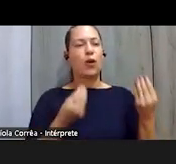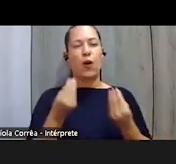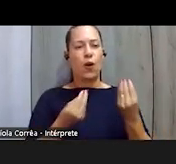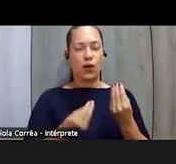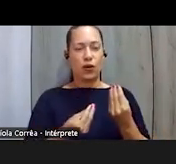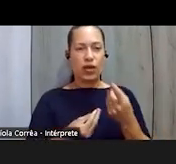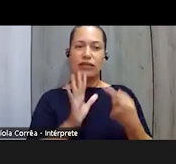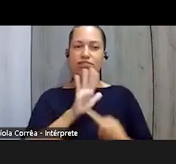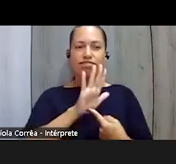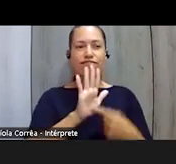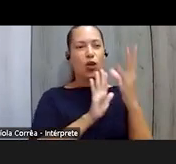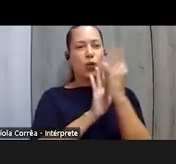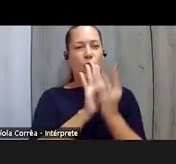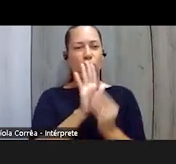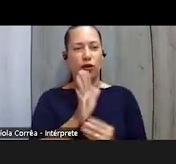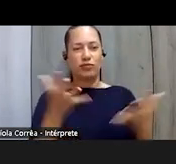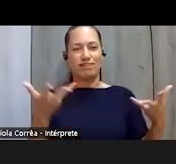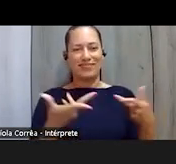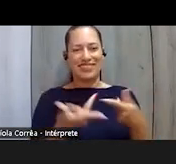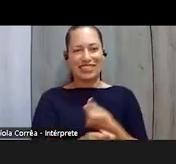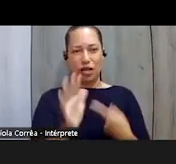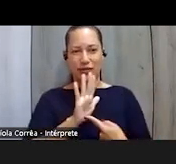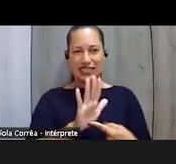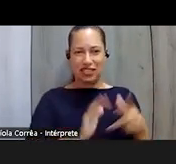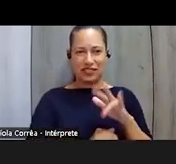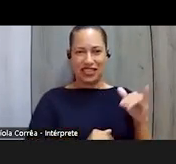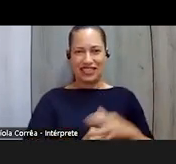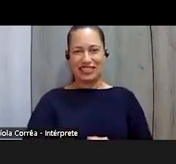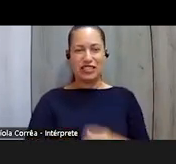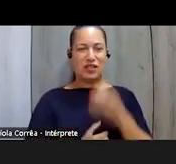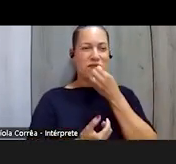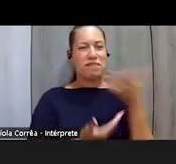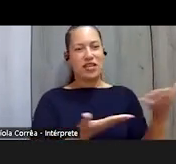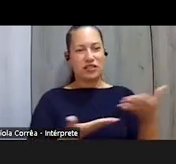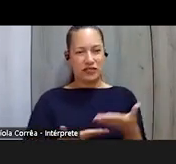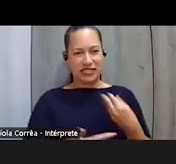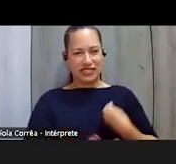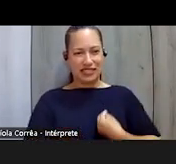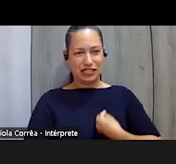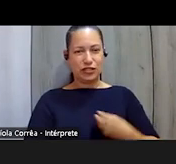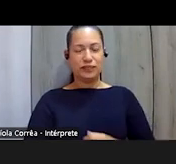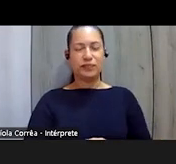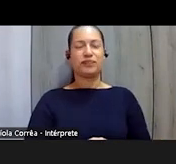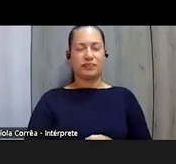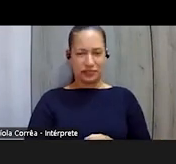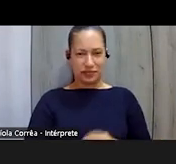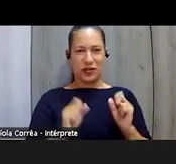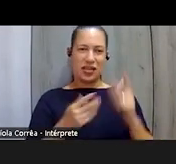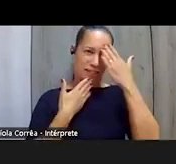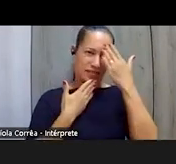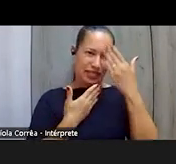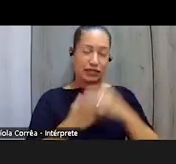esse conteúdo lindo aí que você vai trazer, tá bom? Tá bem. Seja bem-vindo. Tá certo. Obrigado.